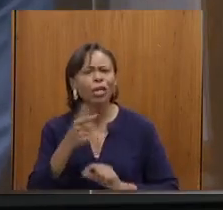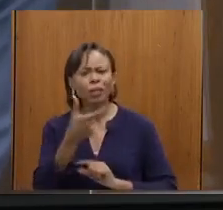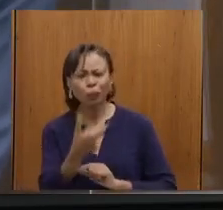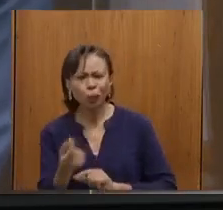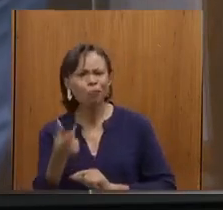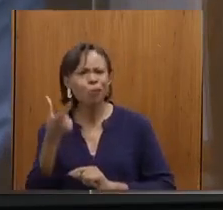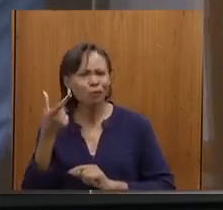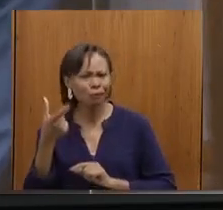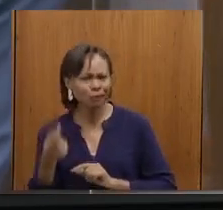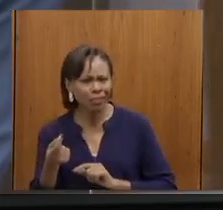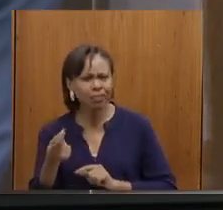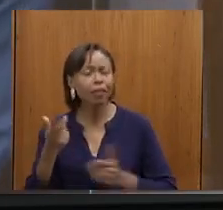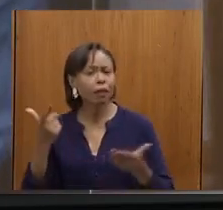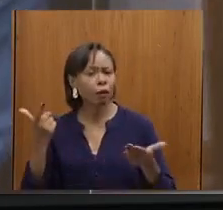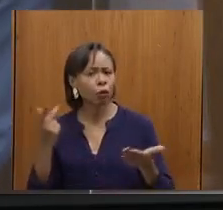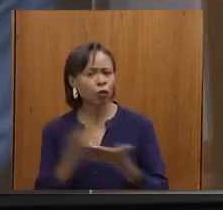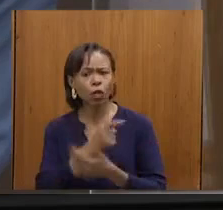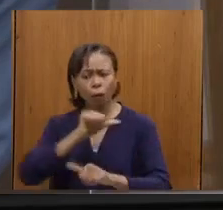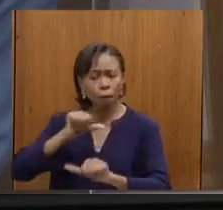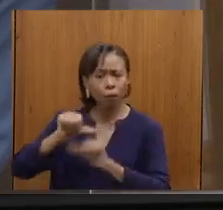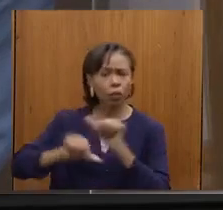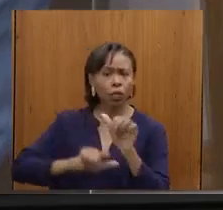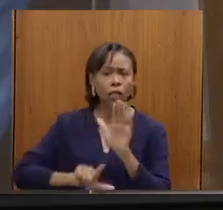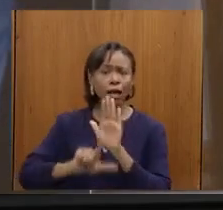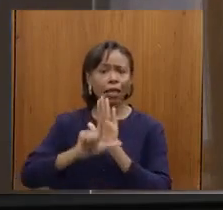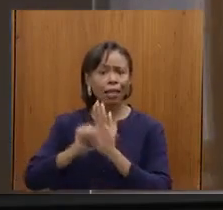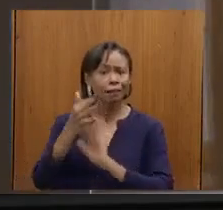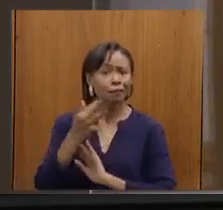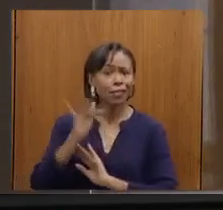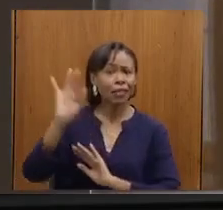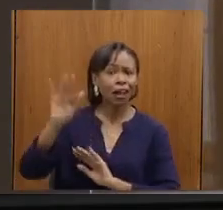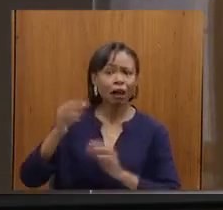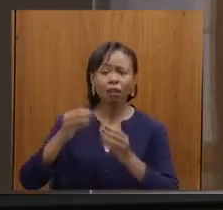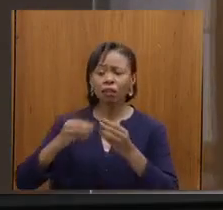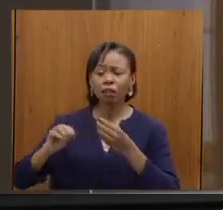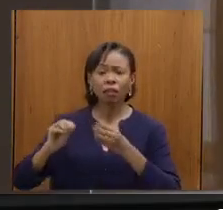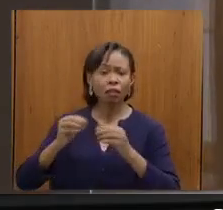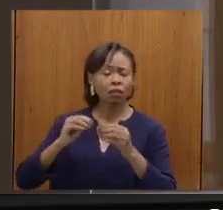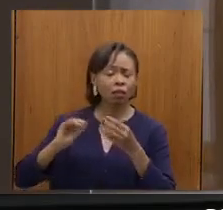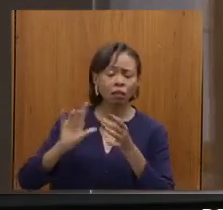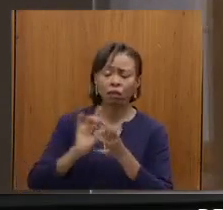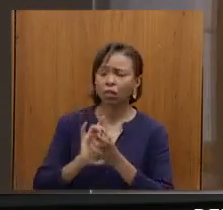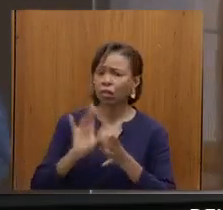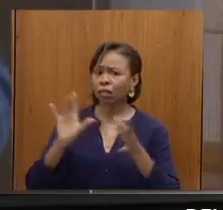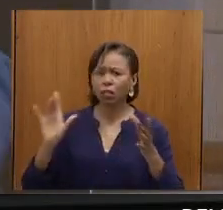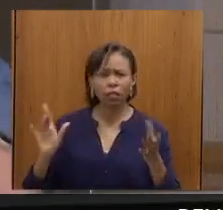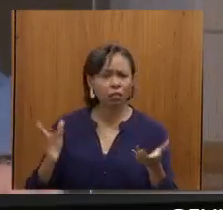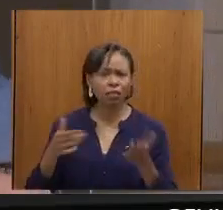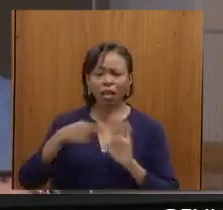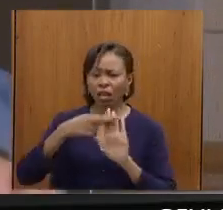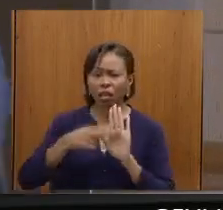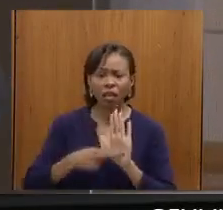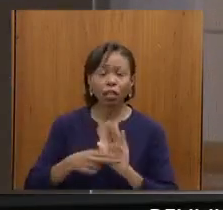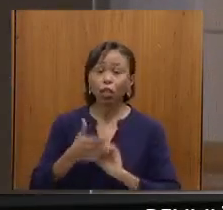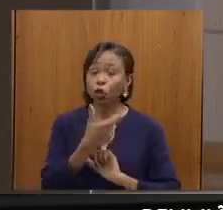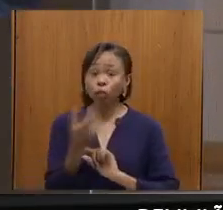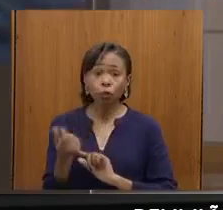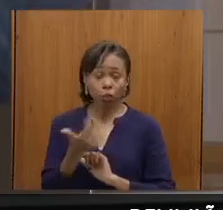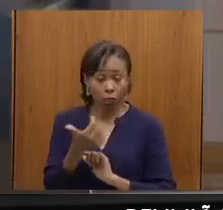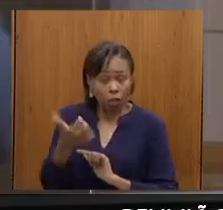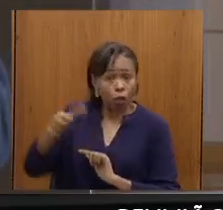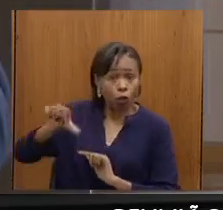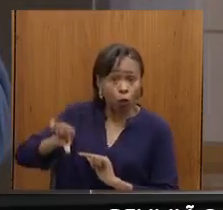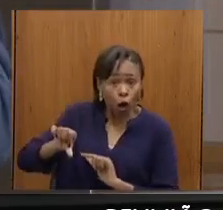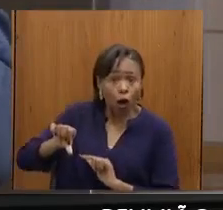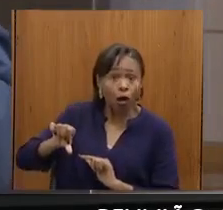houve uma alteração da lei federal flexibilizando as condições. As condições em 2019 eram